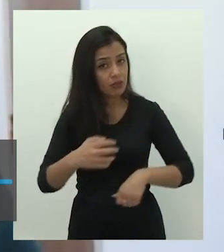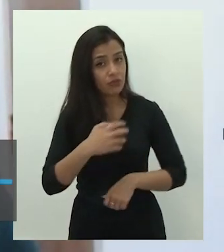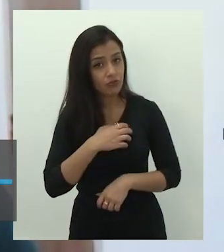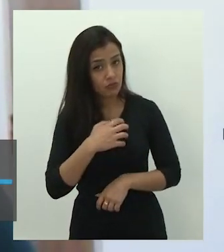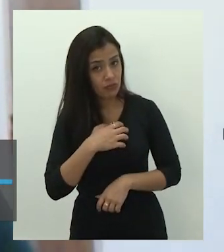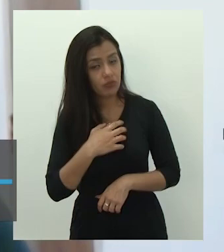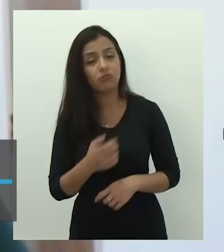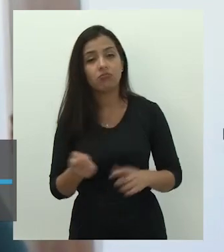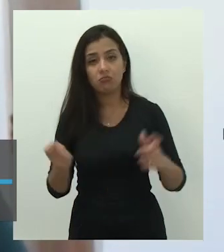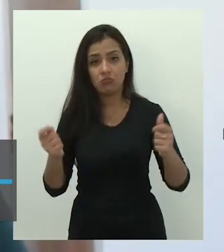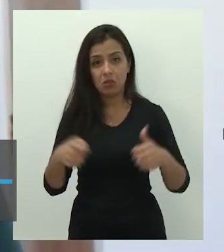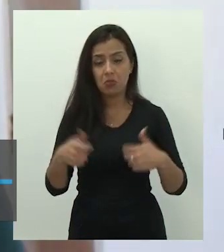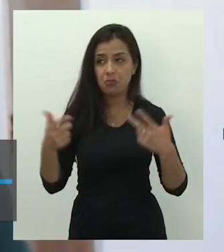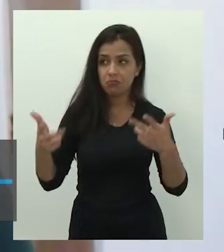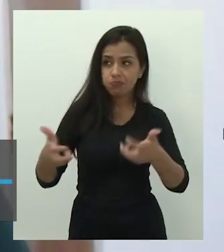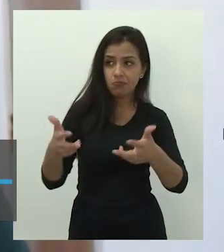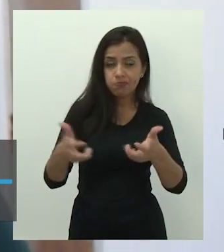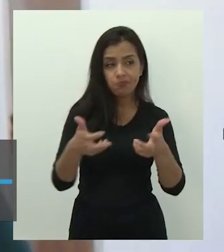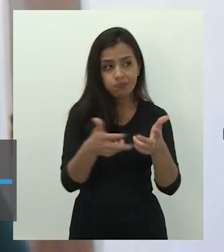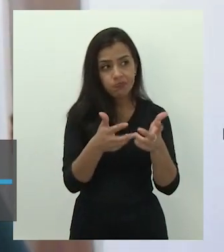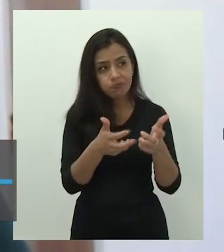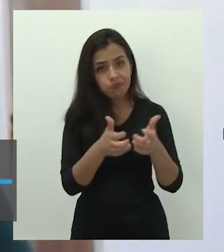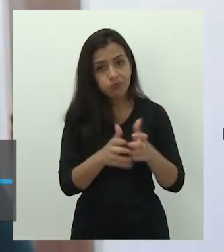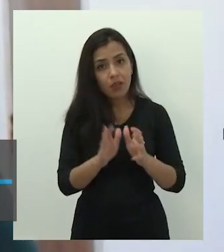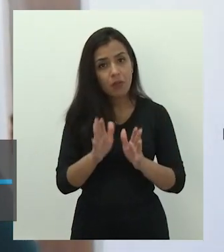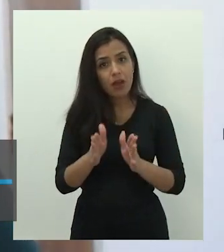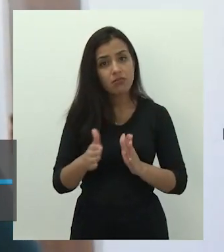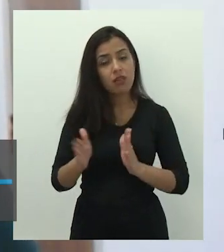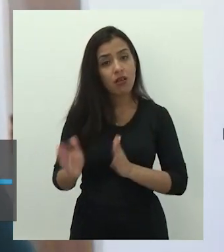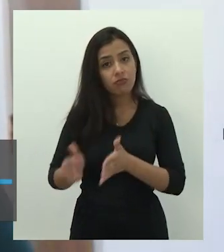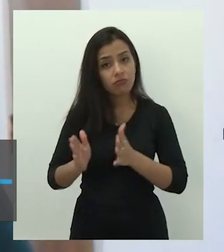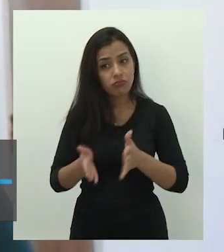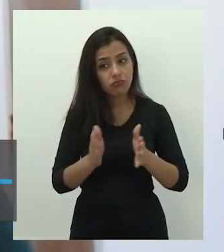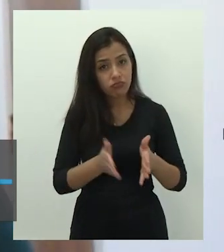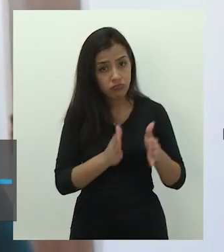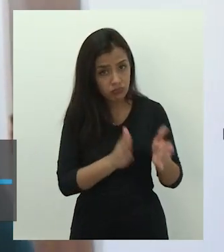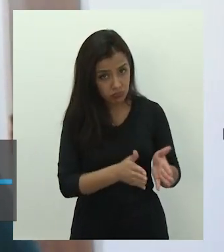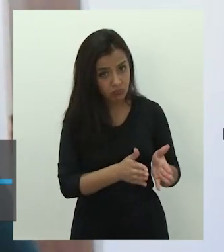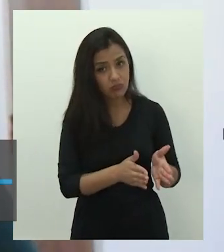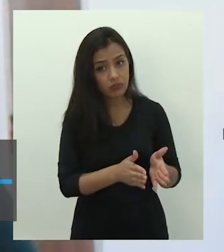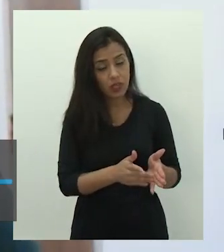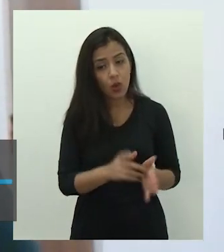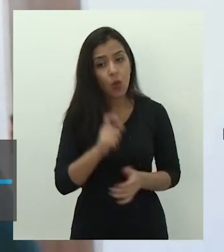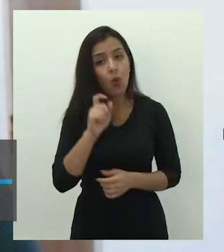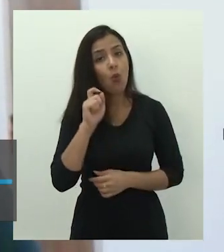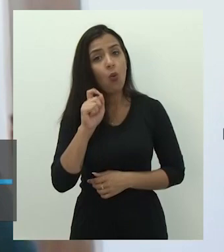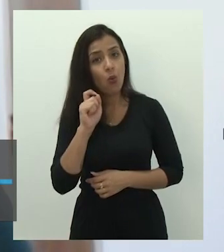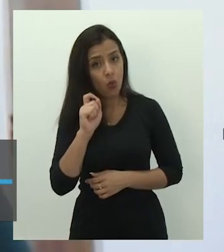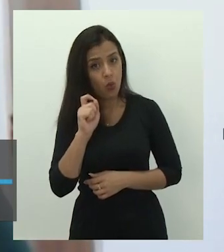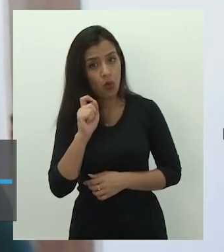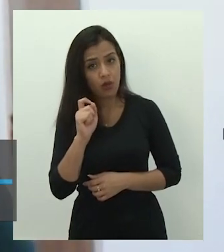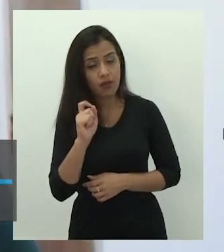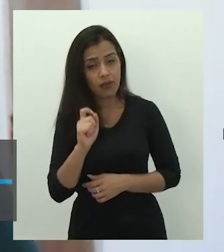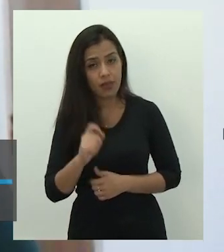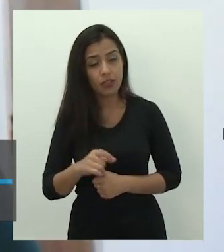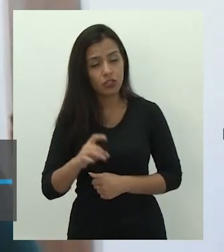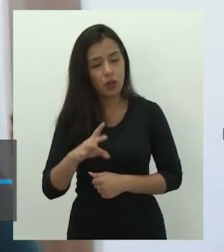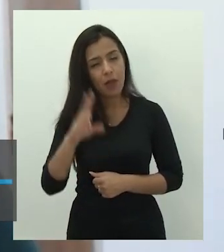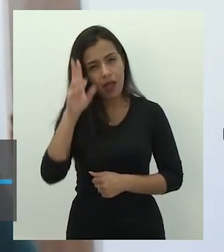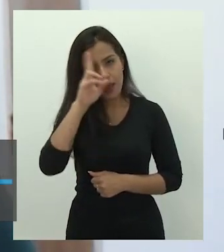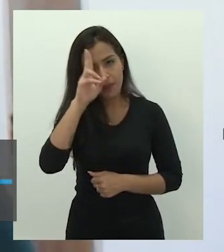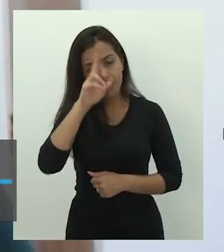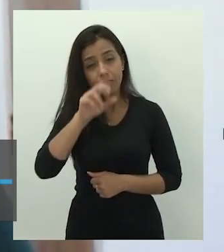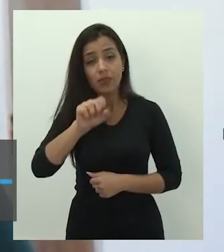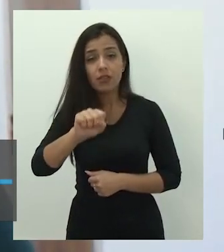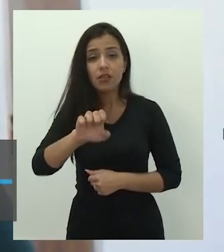pode observar. Mas as sequências recursivas, onde que é, né? Vamos lembrar só para reforçar o que é uma